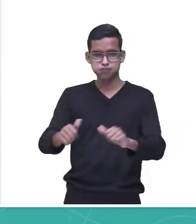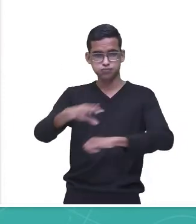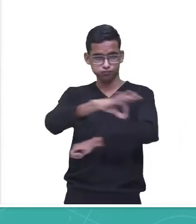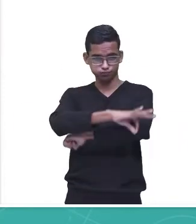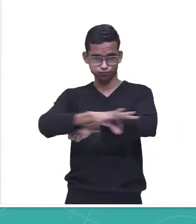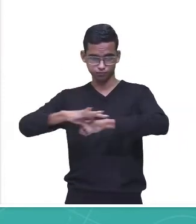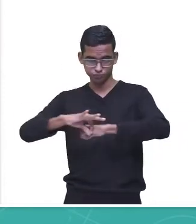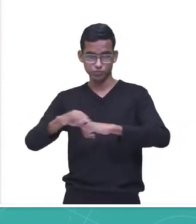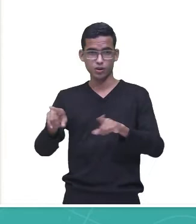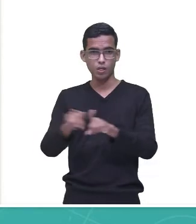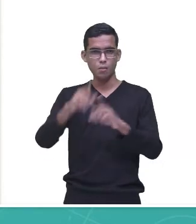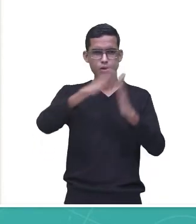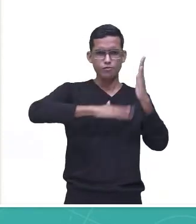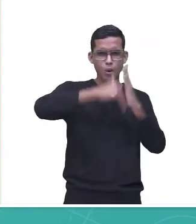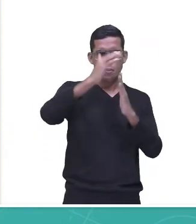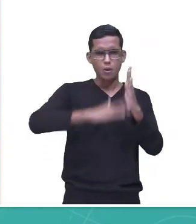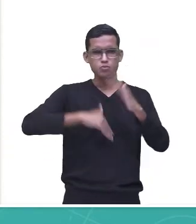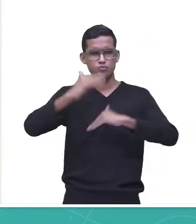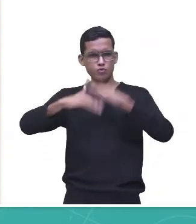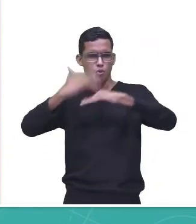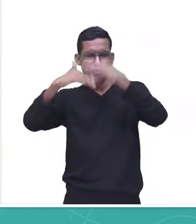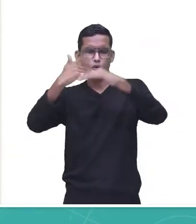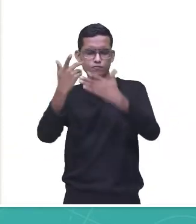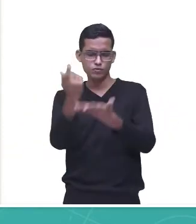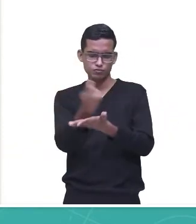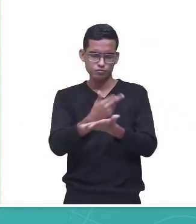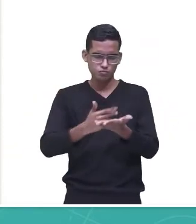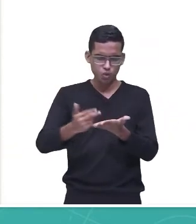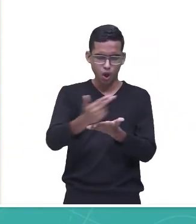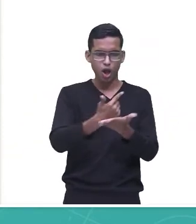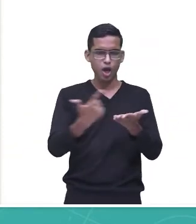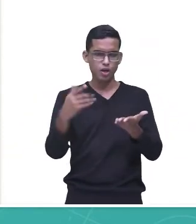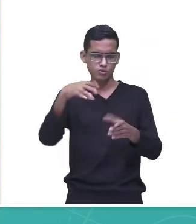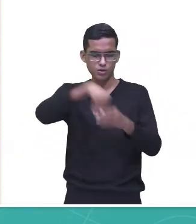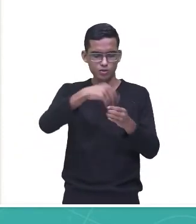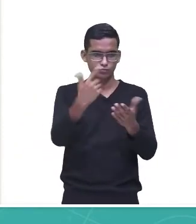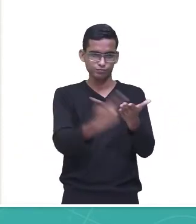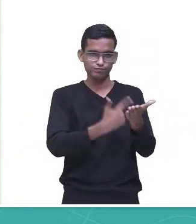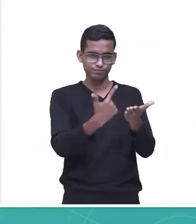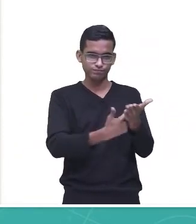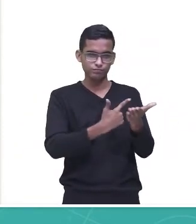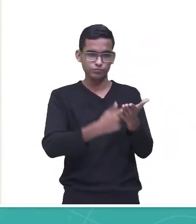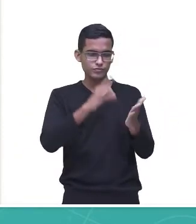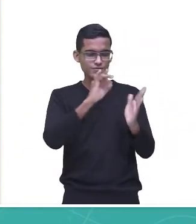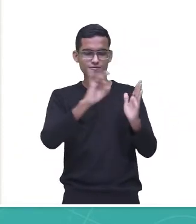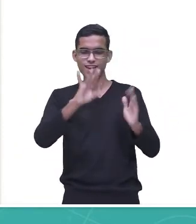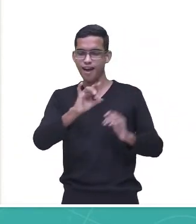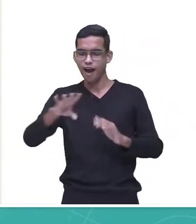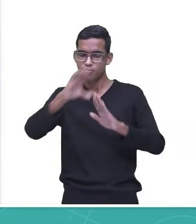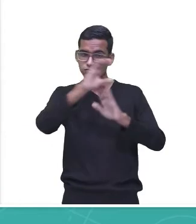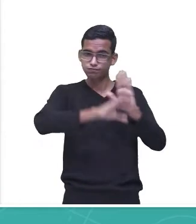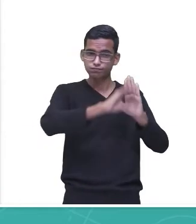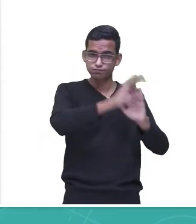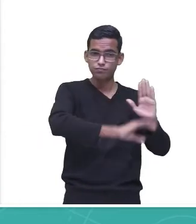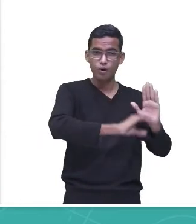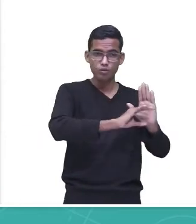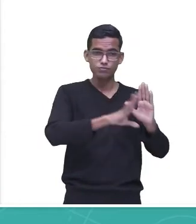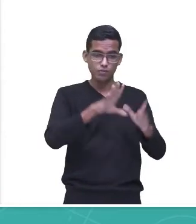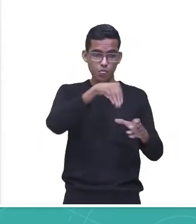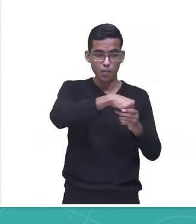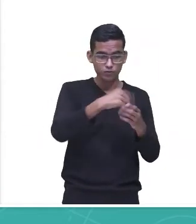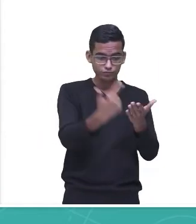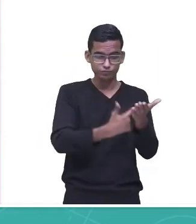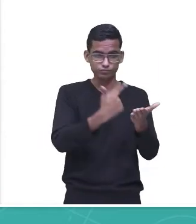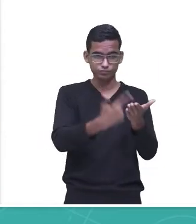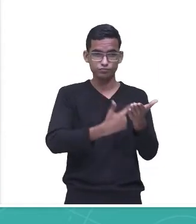surgem aplicadas às letras capitulares do início de cada capítulo dos livros sagrados. Vamos agora analisar uma